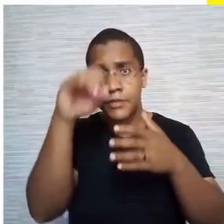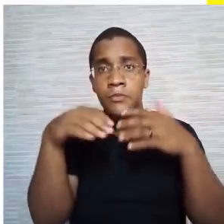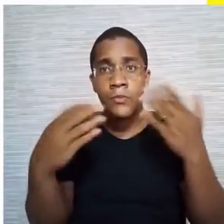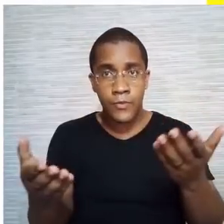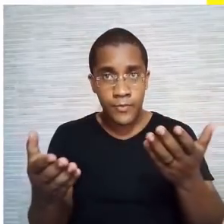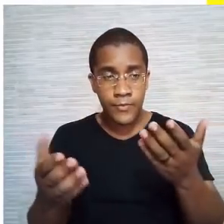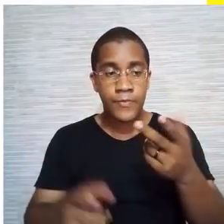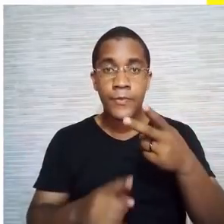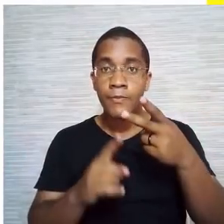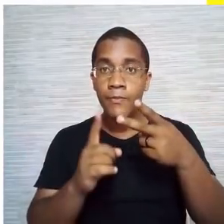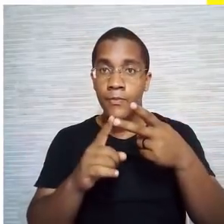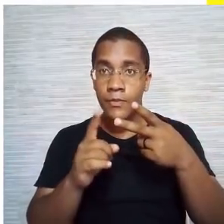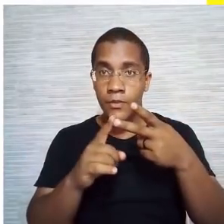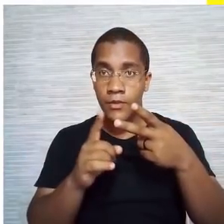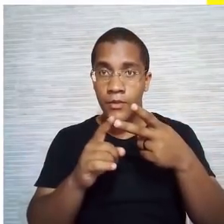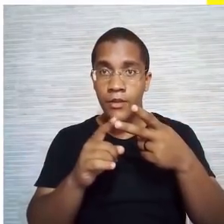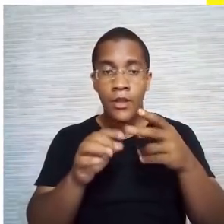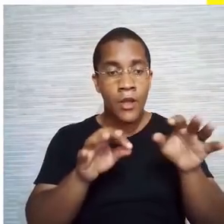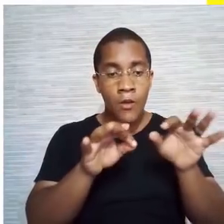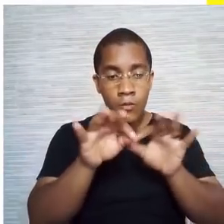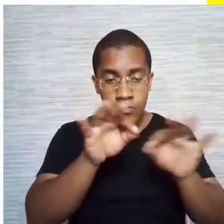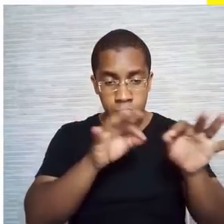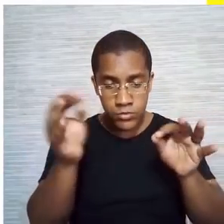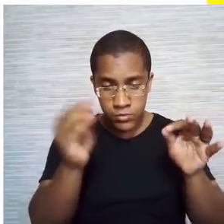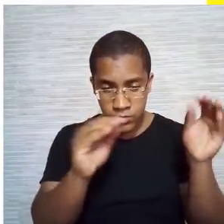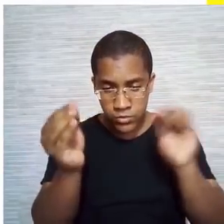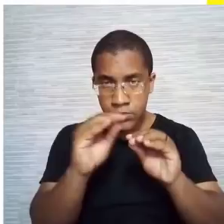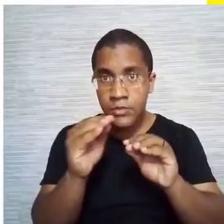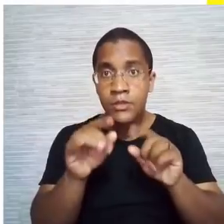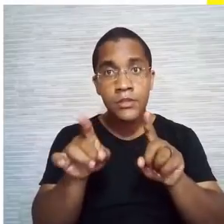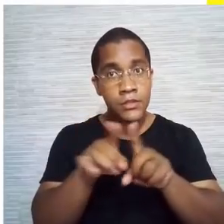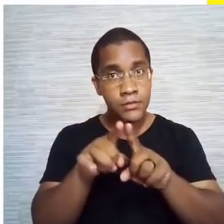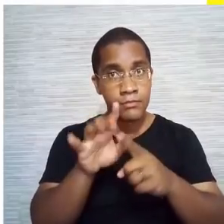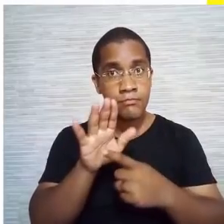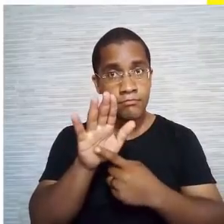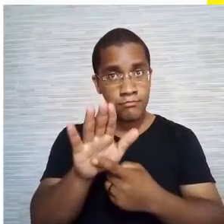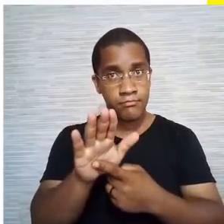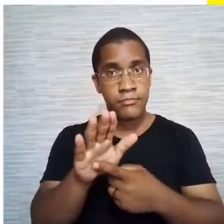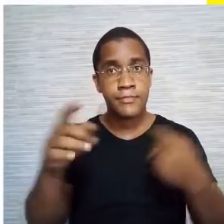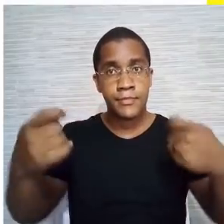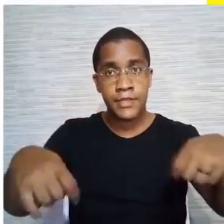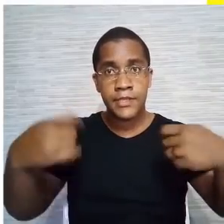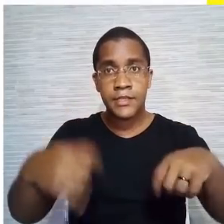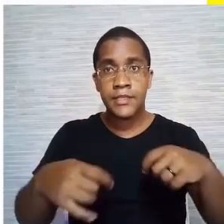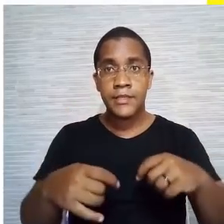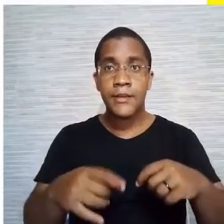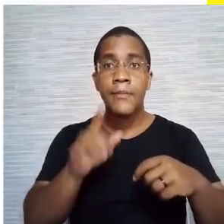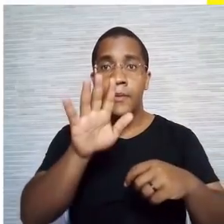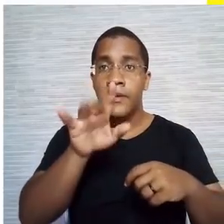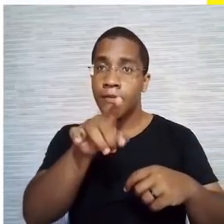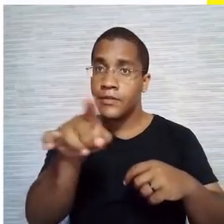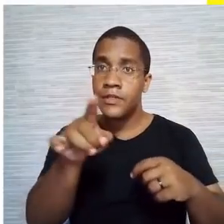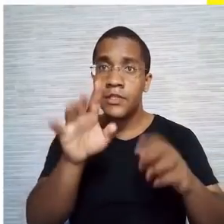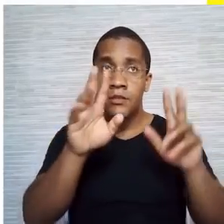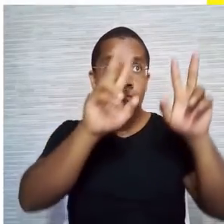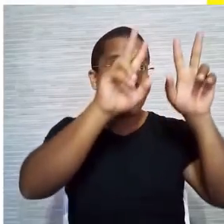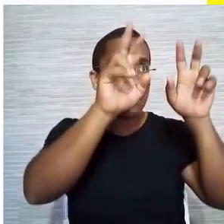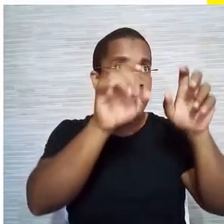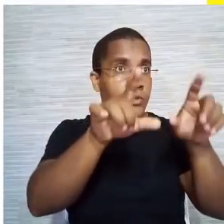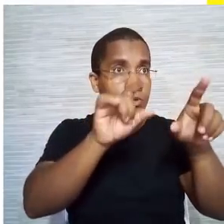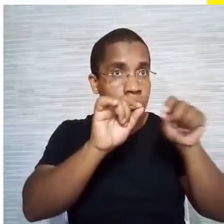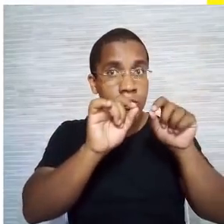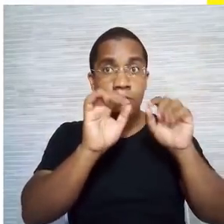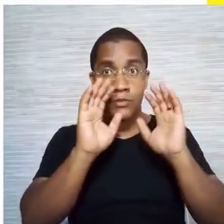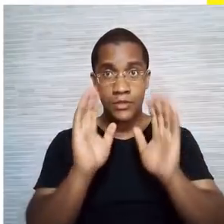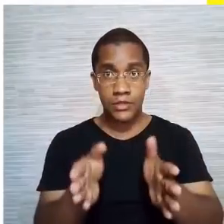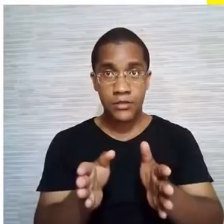Segundo ponto, a elaboração e a apresentação do projeto científico. É importante salientar que depois de definir,